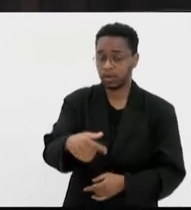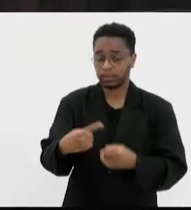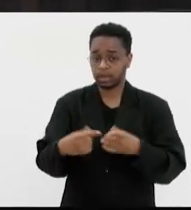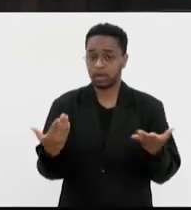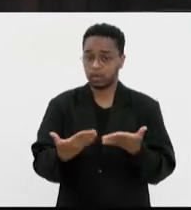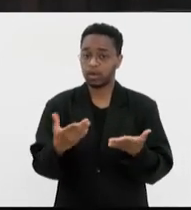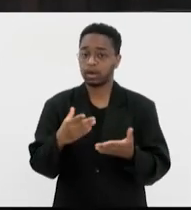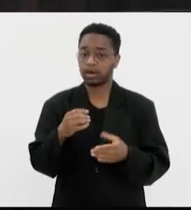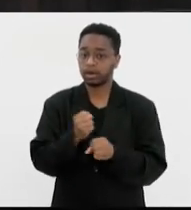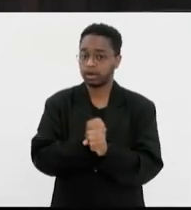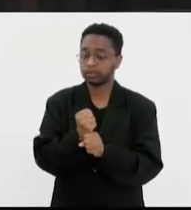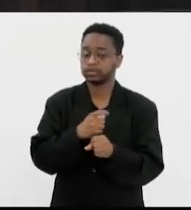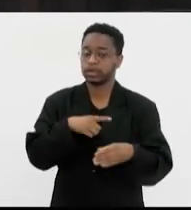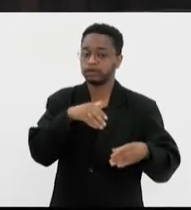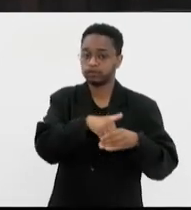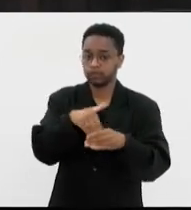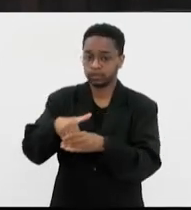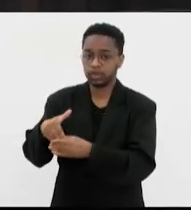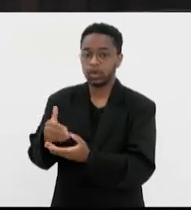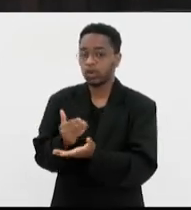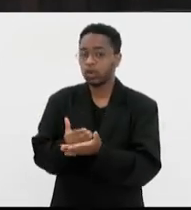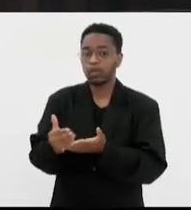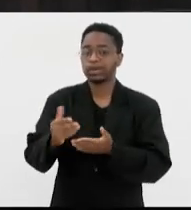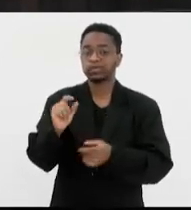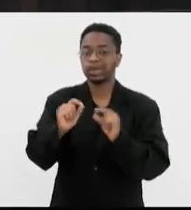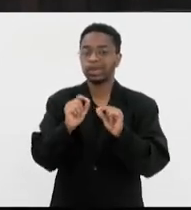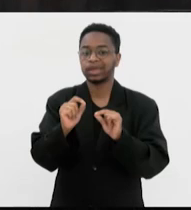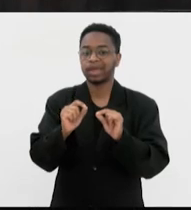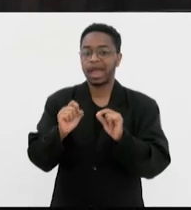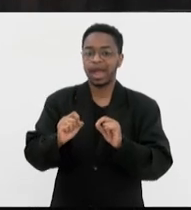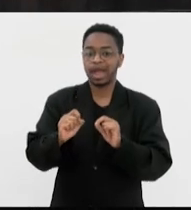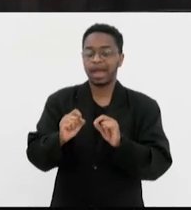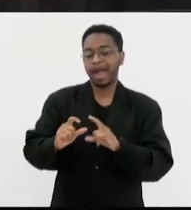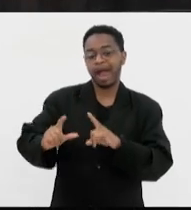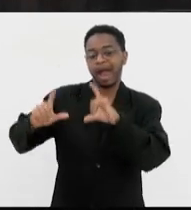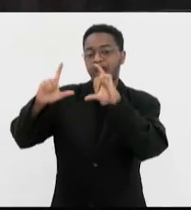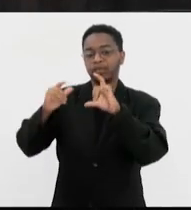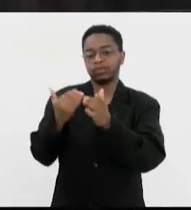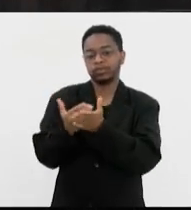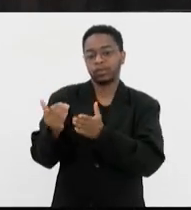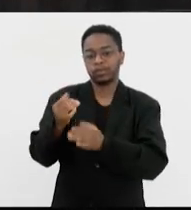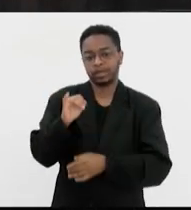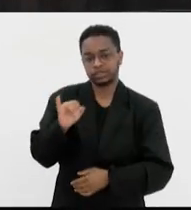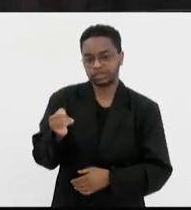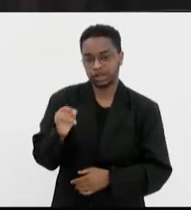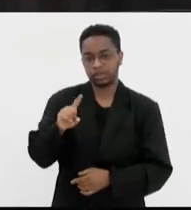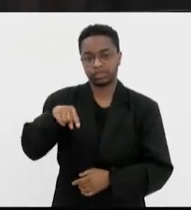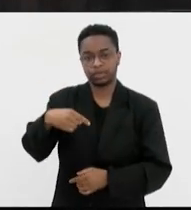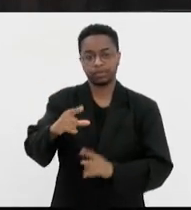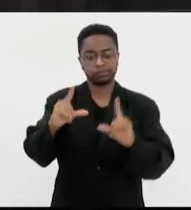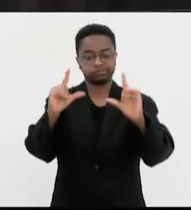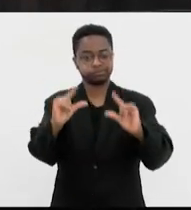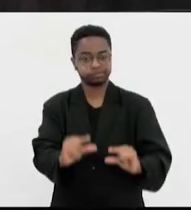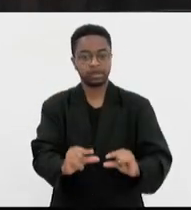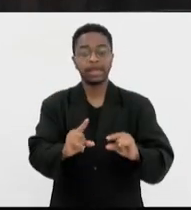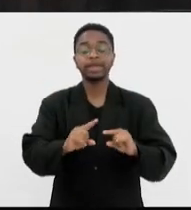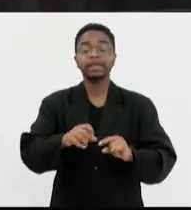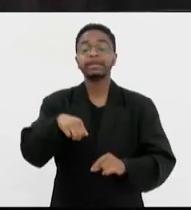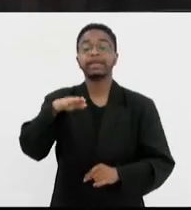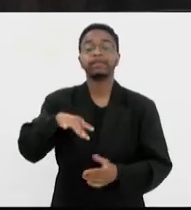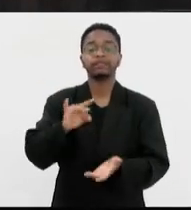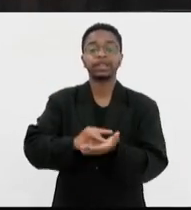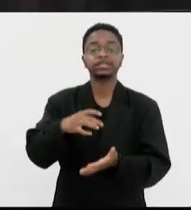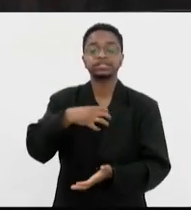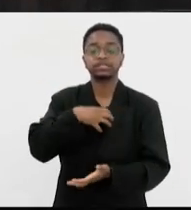eleitoral, onde tudo começa alto no início do ano e termina mais recolhido, quem vai sentir na ponta vai